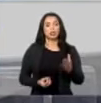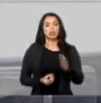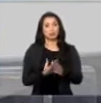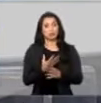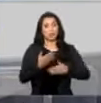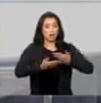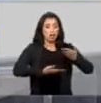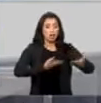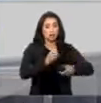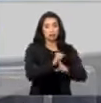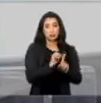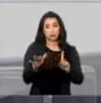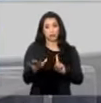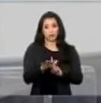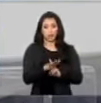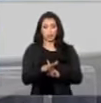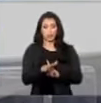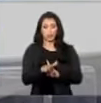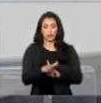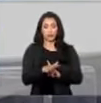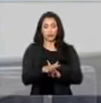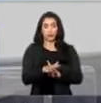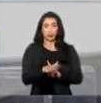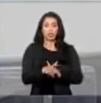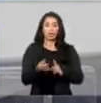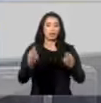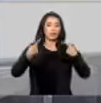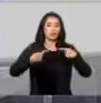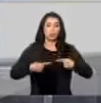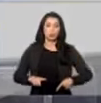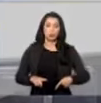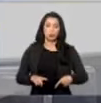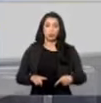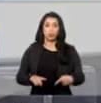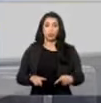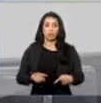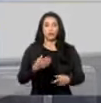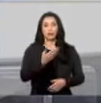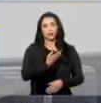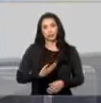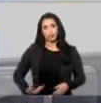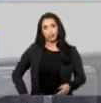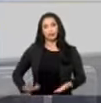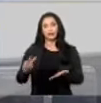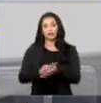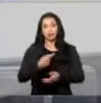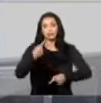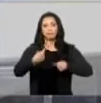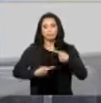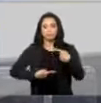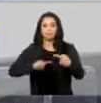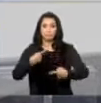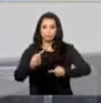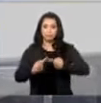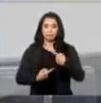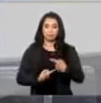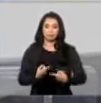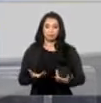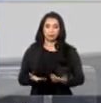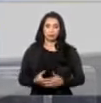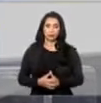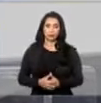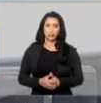relações sociais. Esse patrimonialismo que é profundamente negativo e que atravessa os governos das mais diferentes matizes ideológicas.